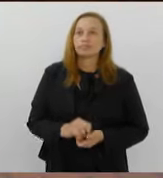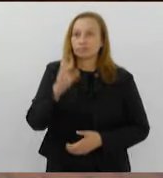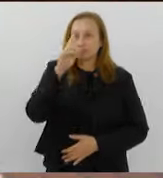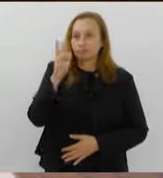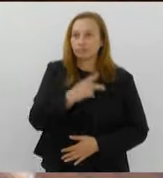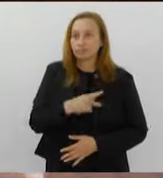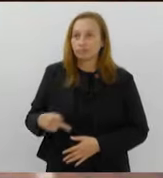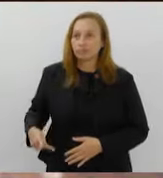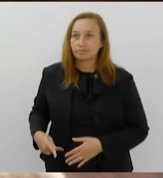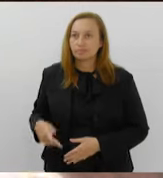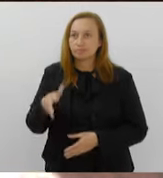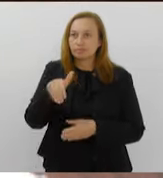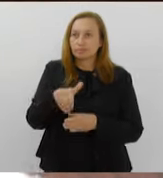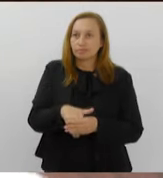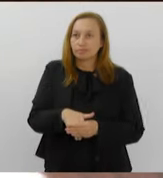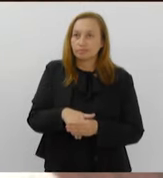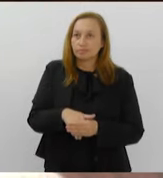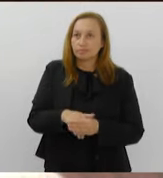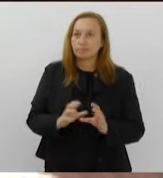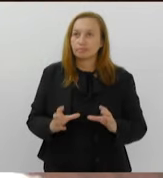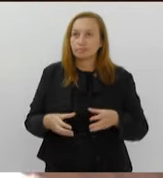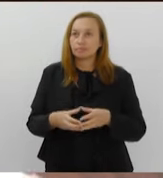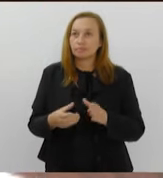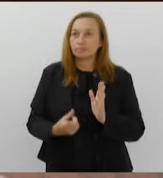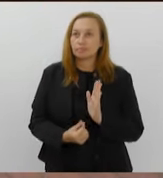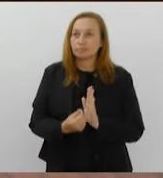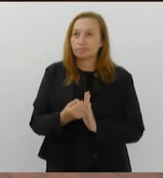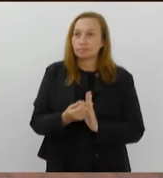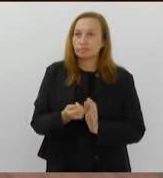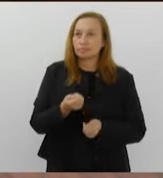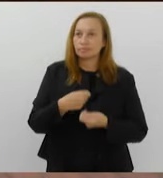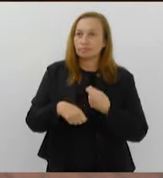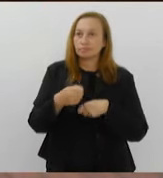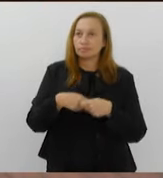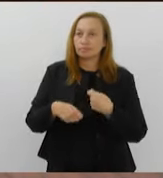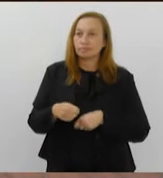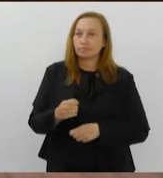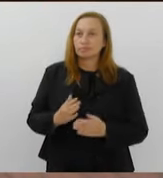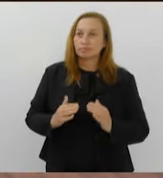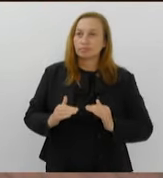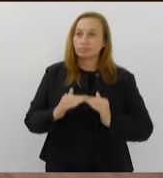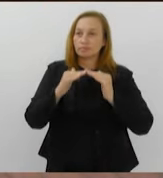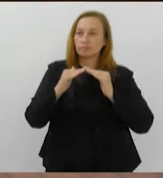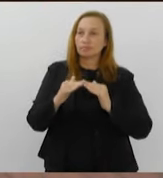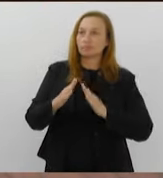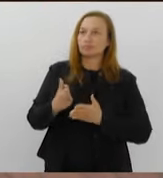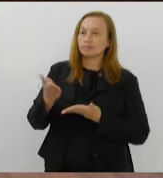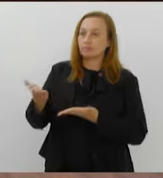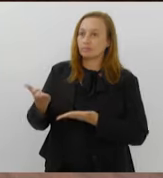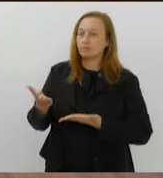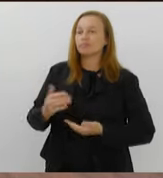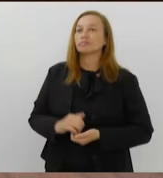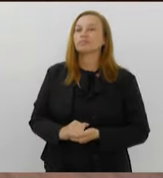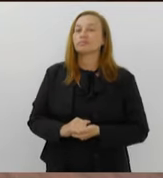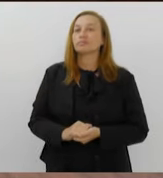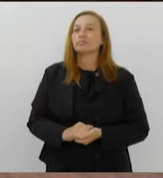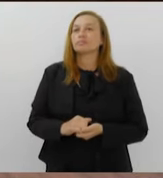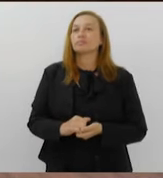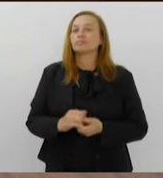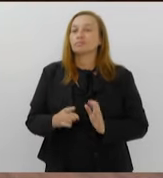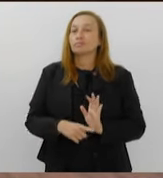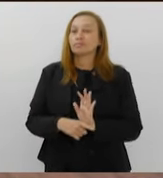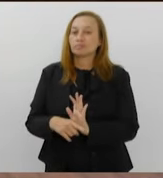Presidente, o voto pela Comissão de Economia é favorável, uma vez que esse benefício é um benefício